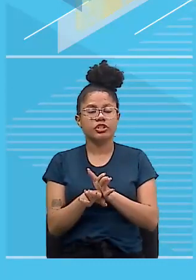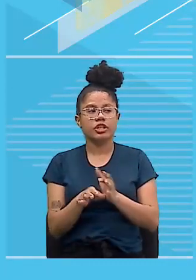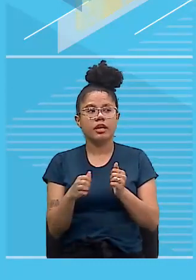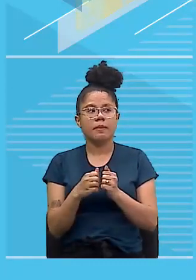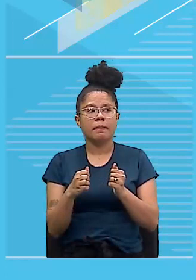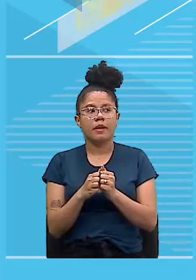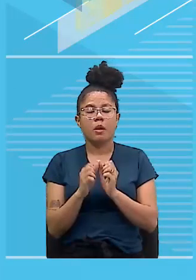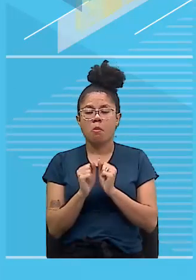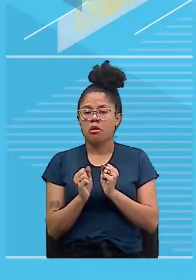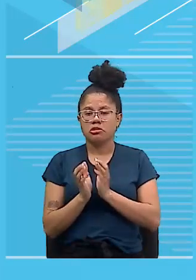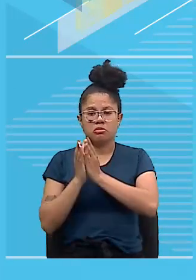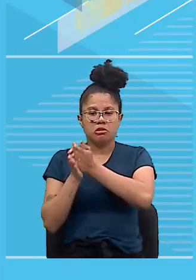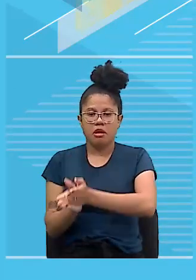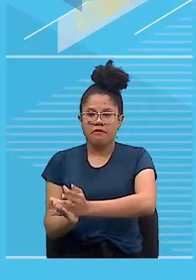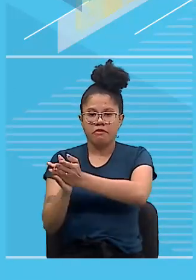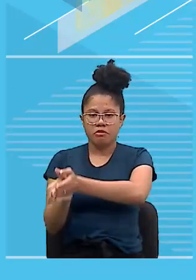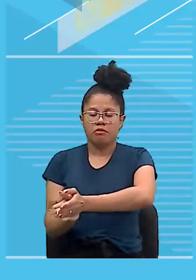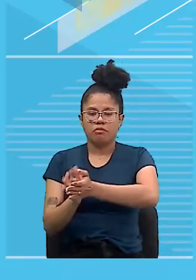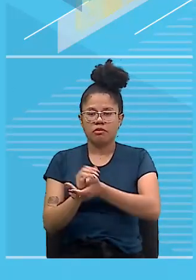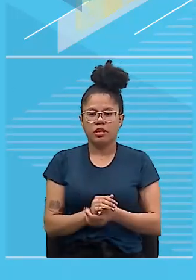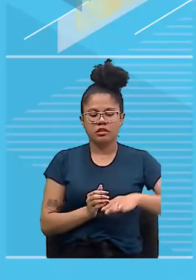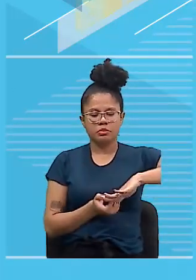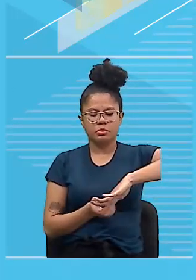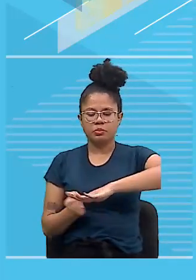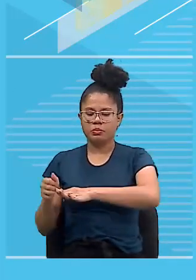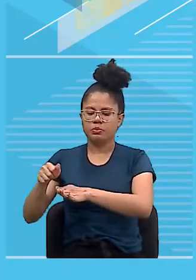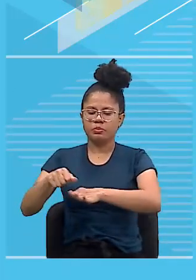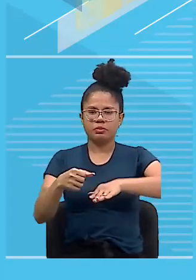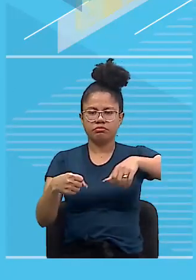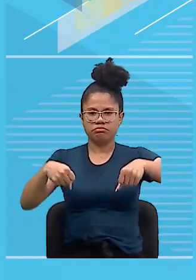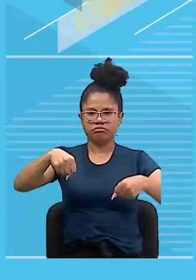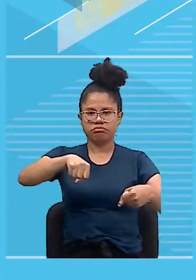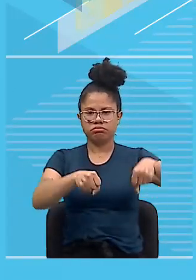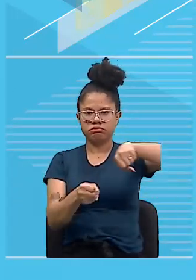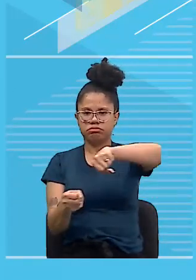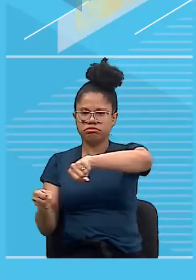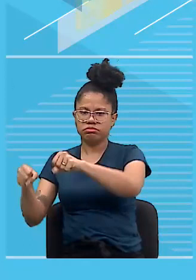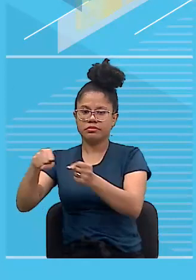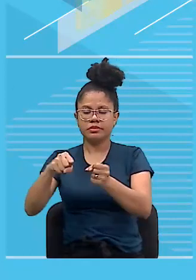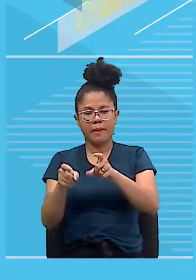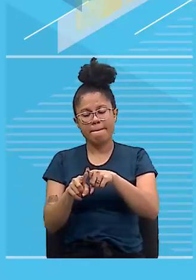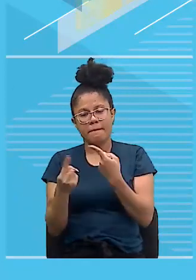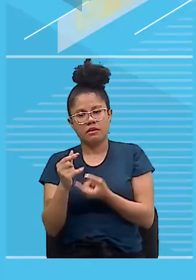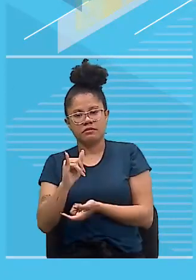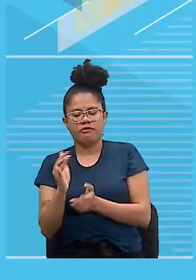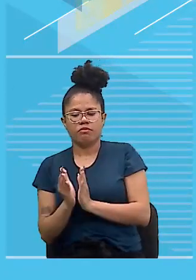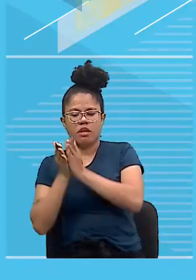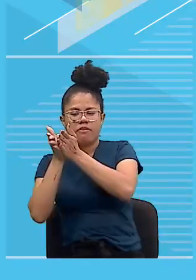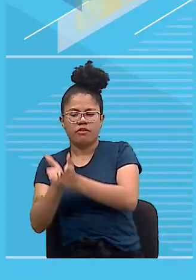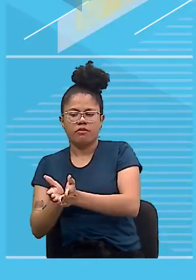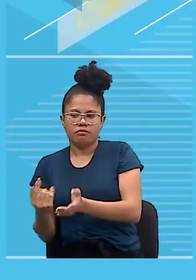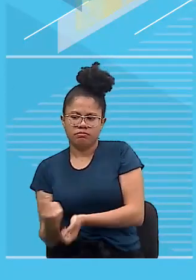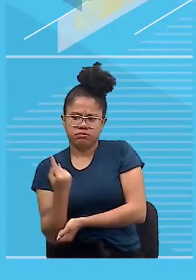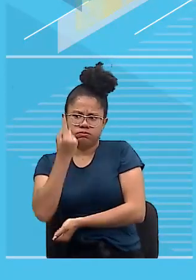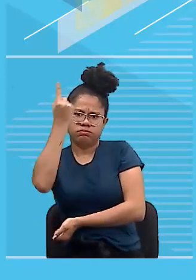pode ser um navio foi iate é besteira se for um navio que é muito alto a altura do casco